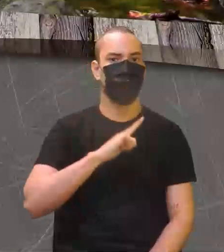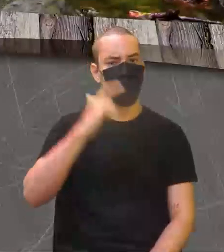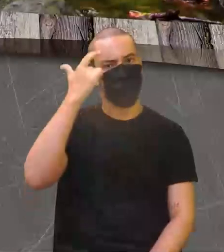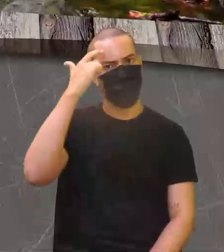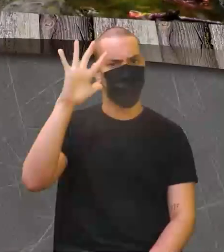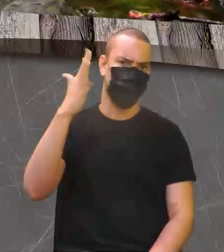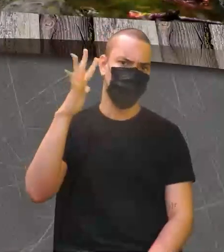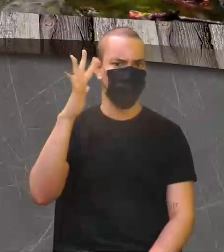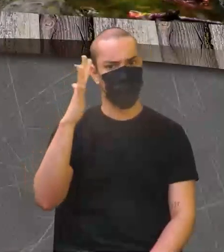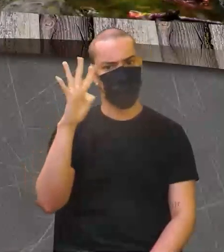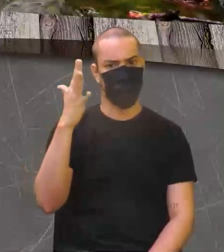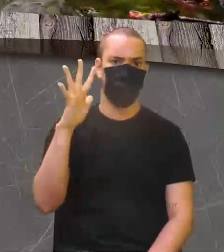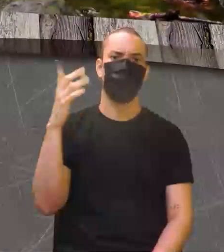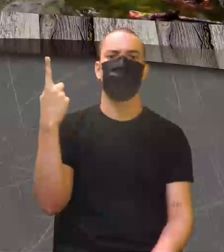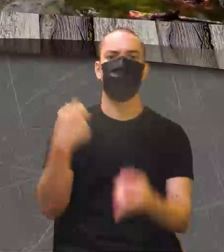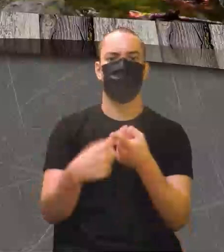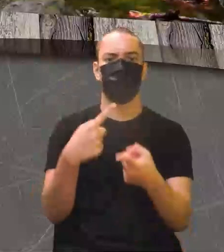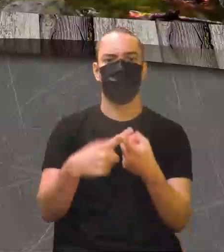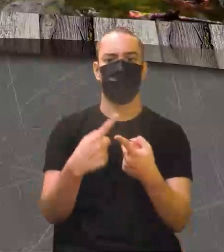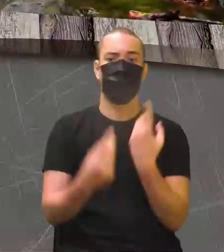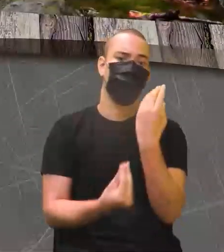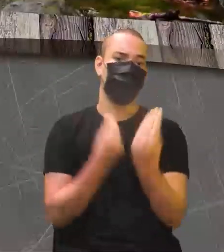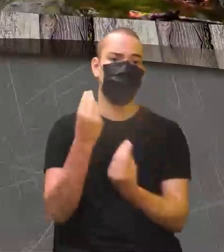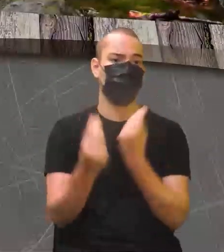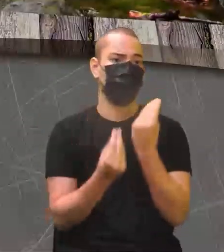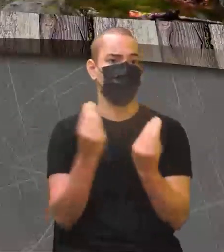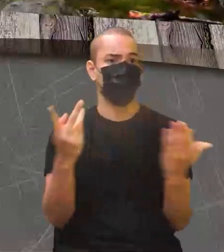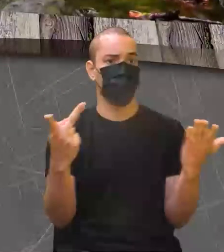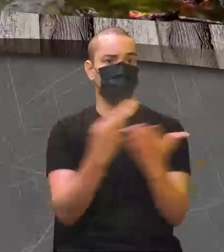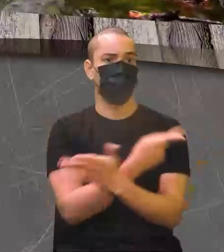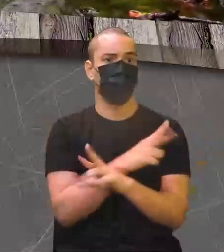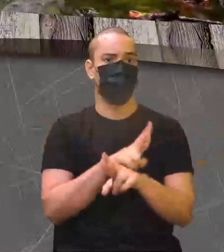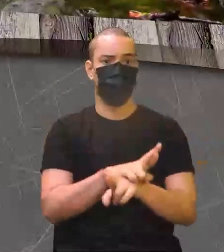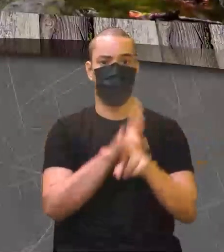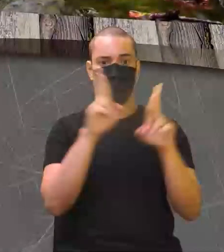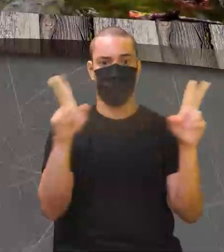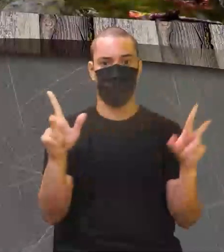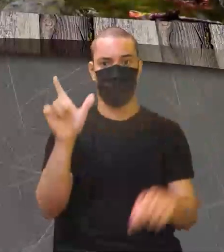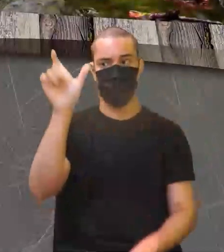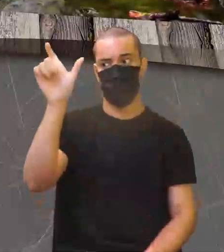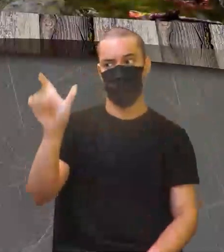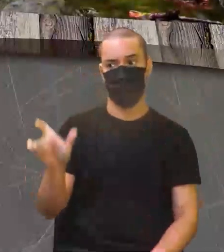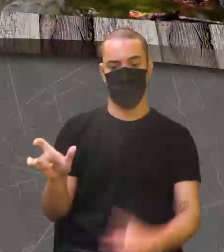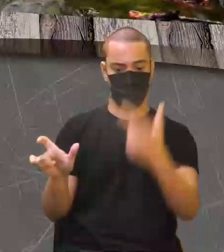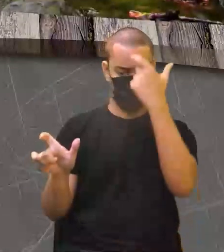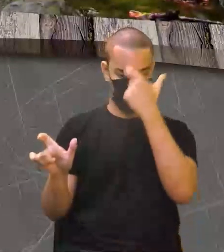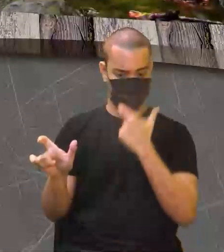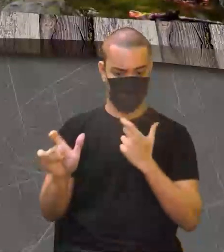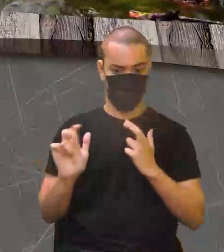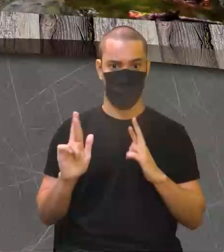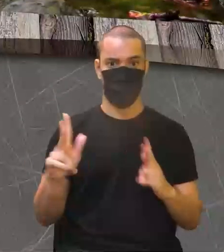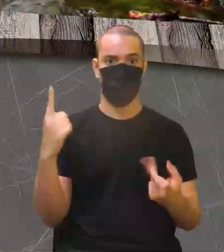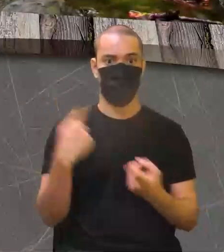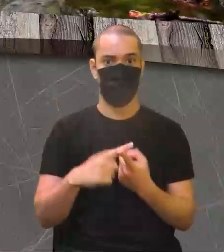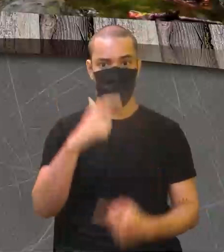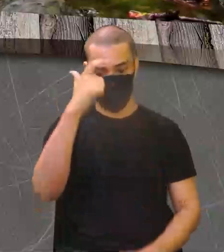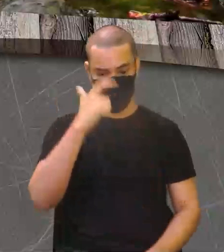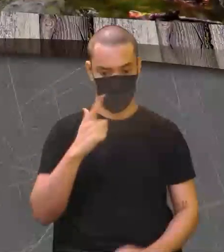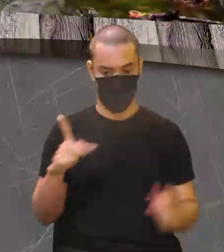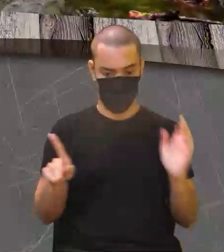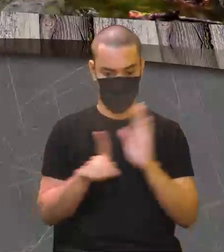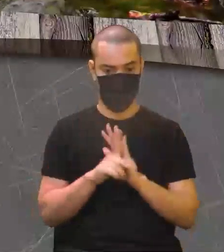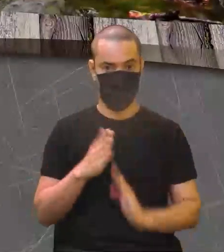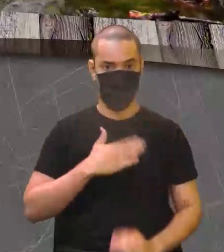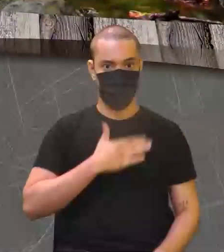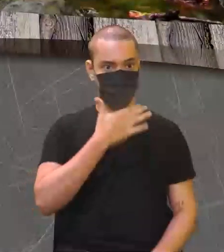noção do porquê e como acontecem essas diferenças entre um ser humano e outro, por mais que a gente venha do mesmo pai e